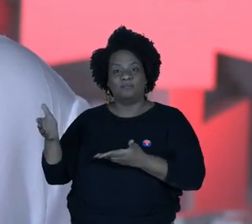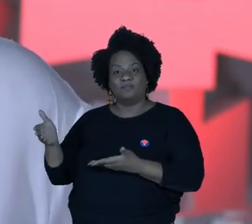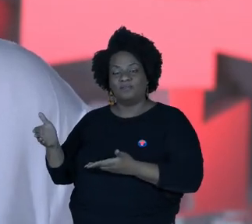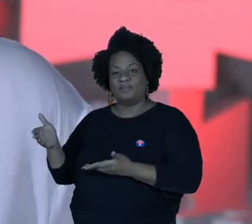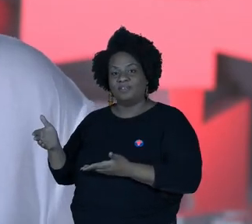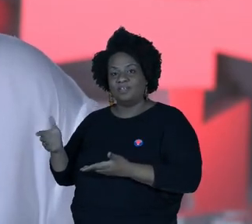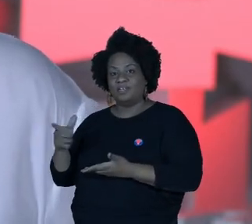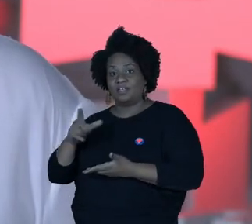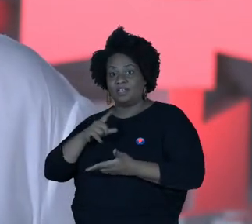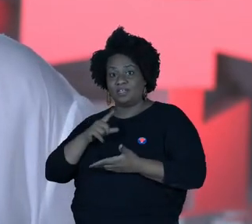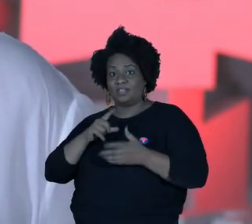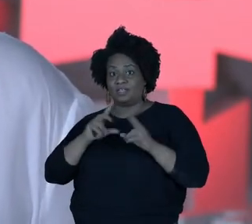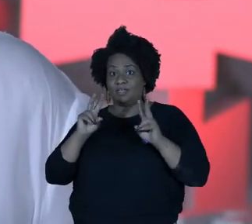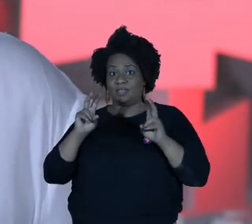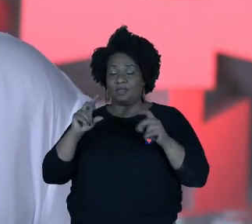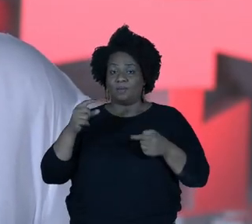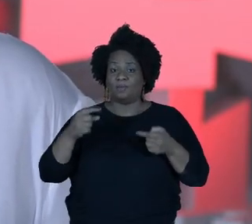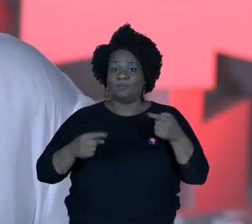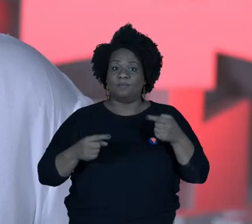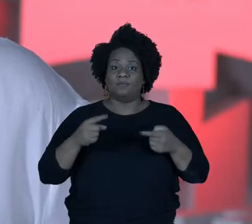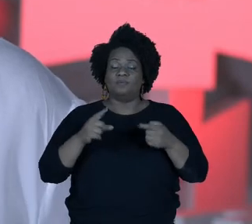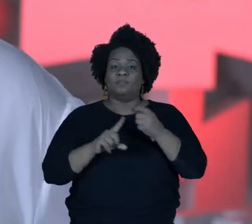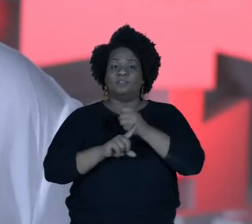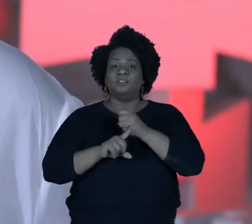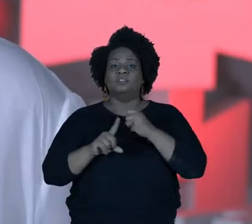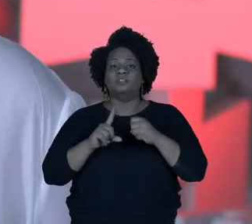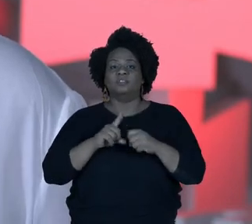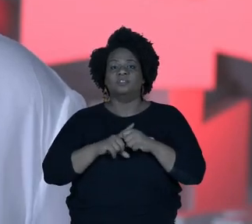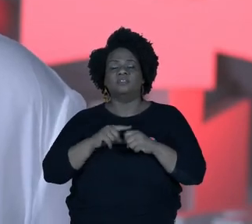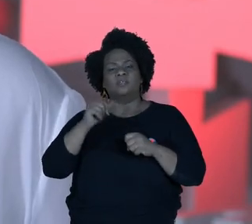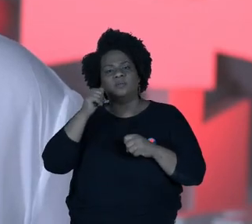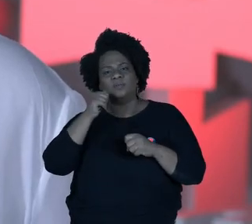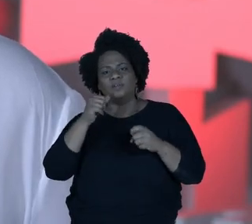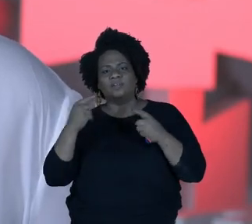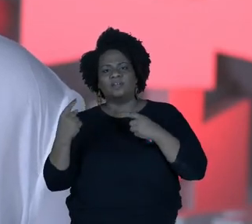essa questão político-social dela provocar,